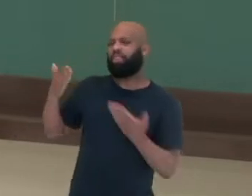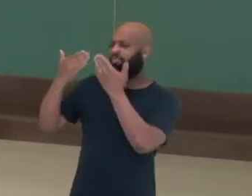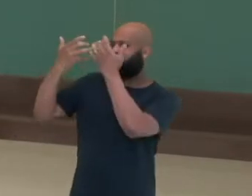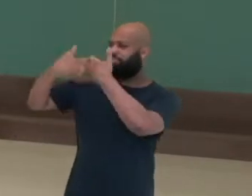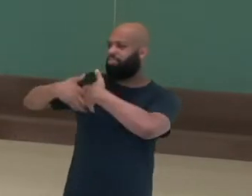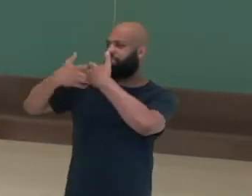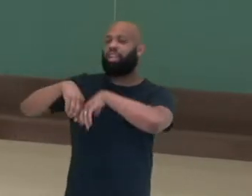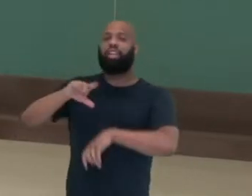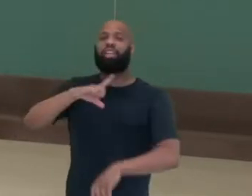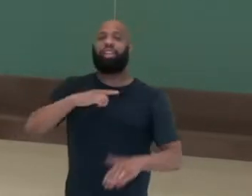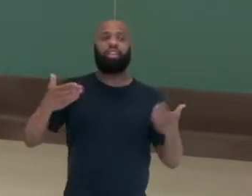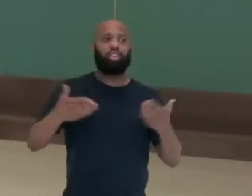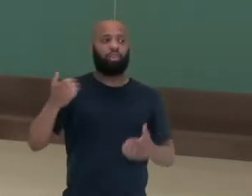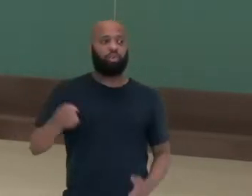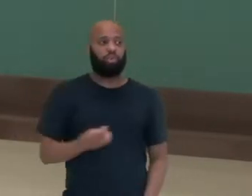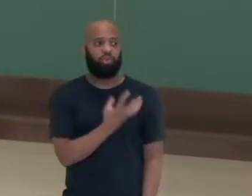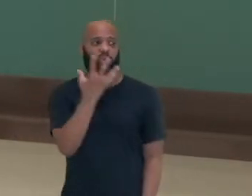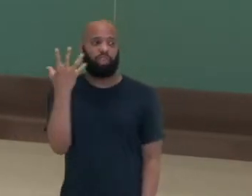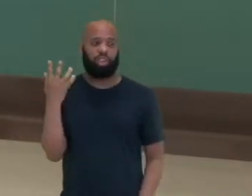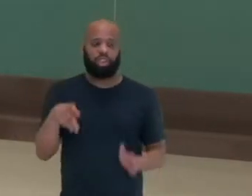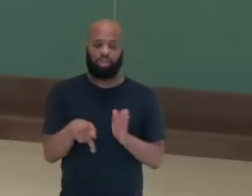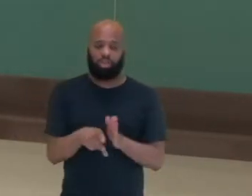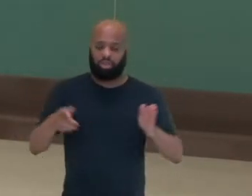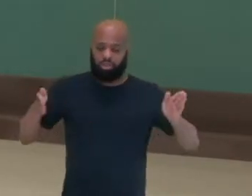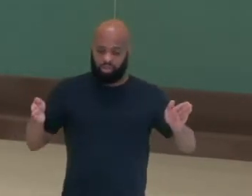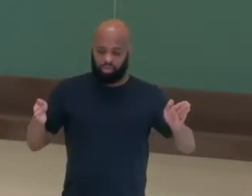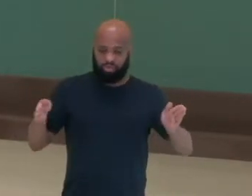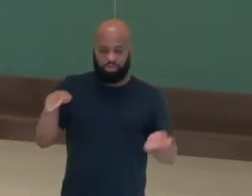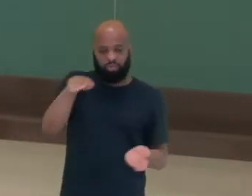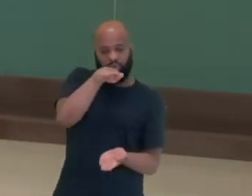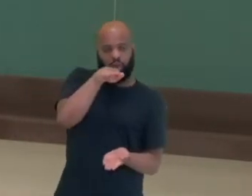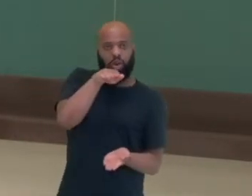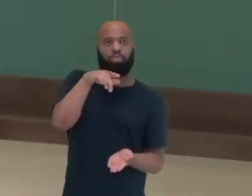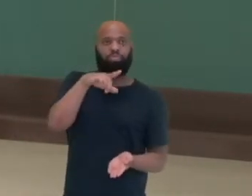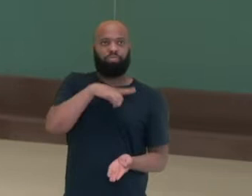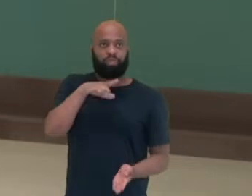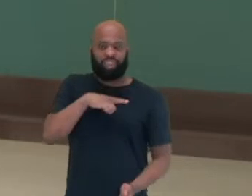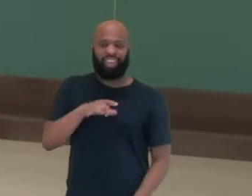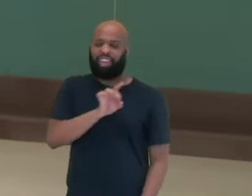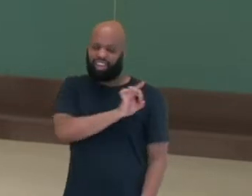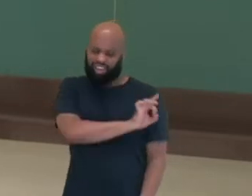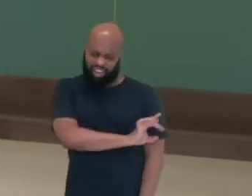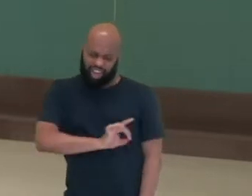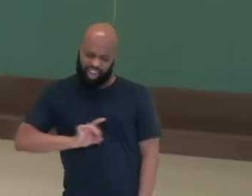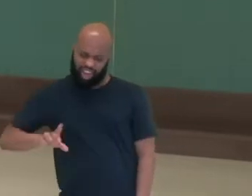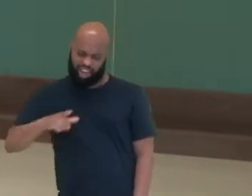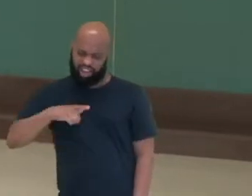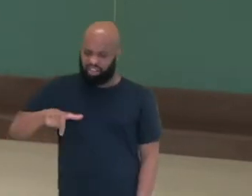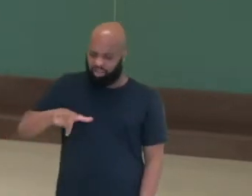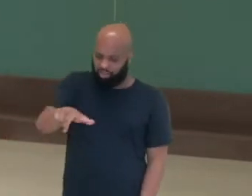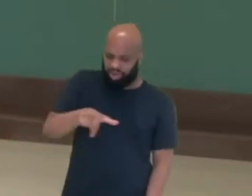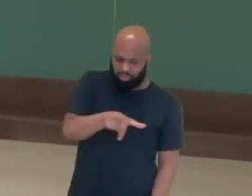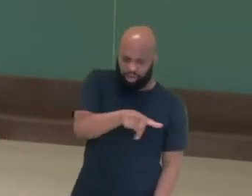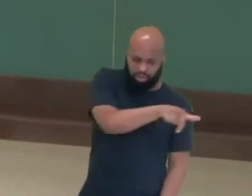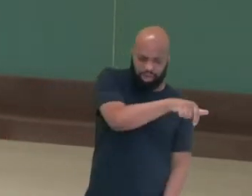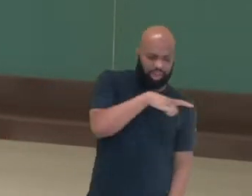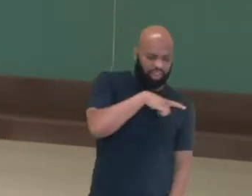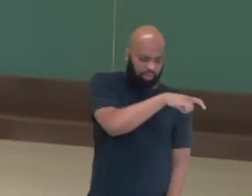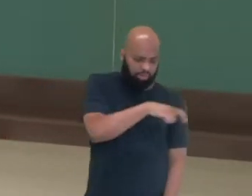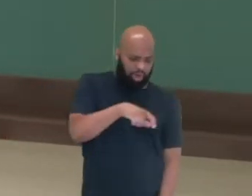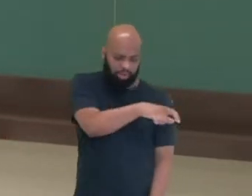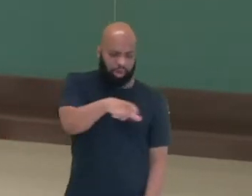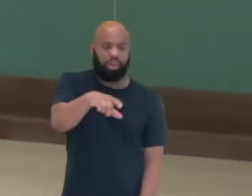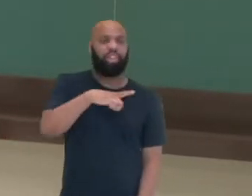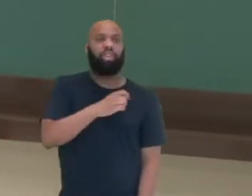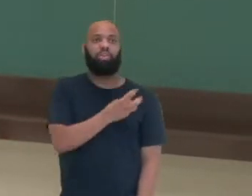tenho a quantidade, né, de blocos por fileira, tá? Então, se a gente contar, eu tenho lá a quantidade de blocozinhos por fileira. Aqui a gente